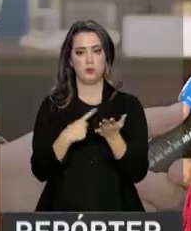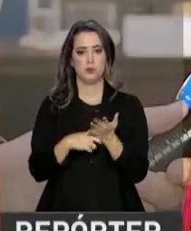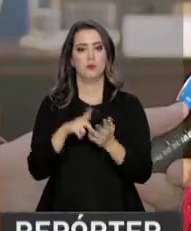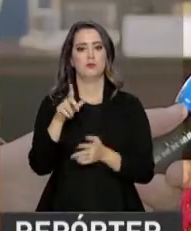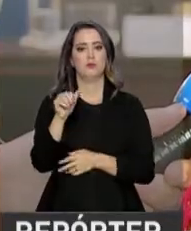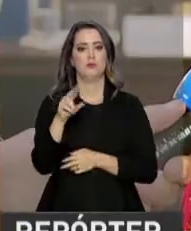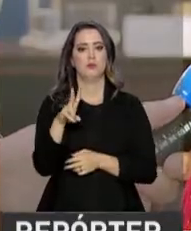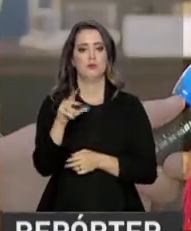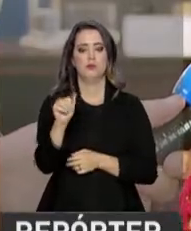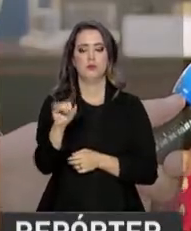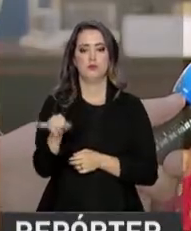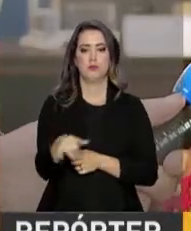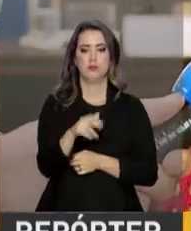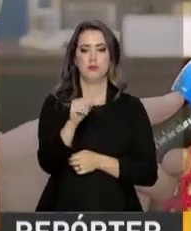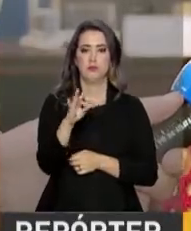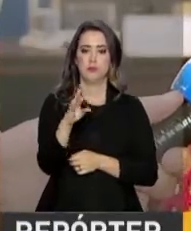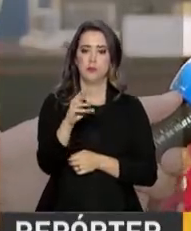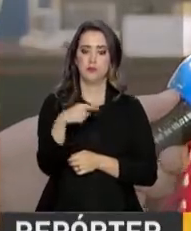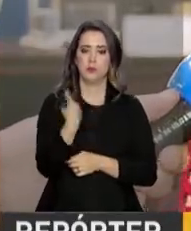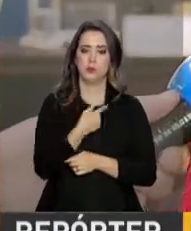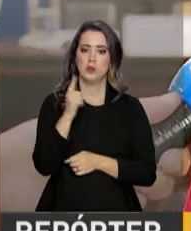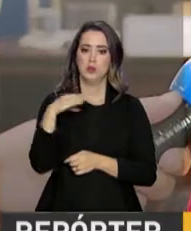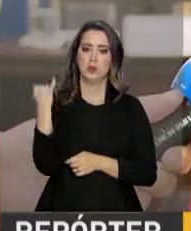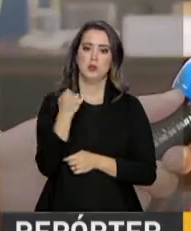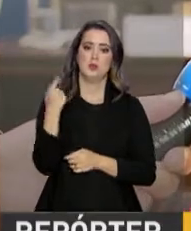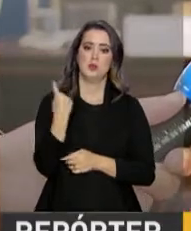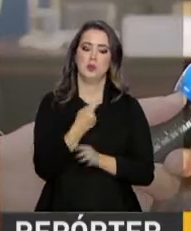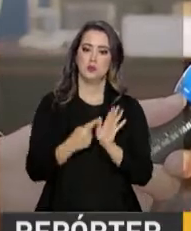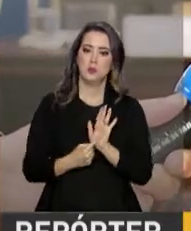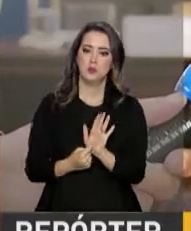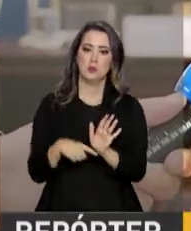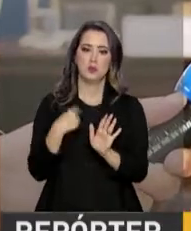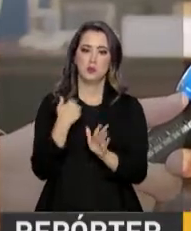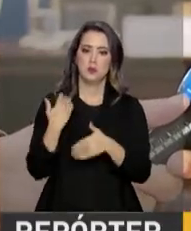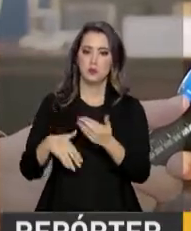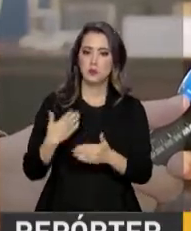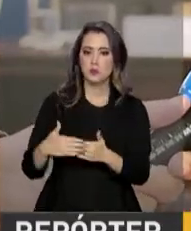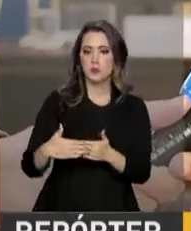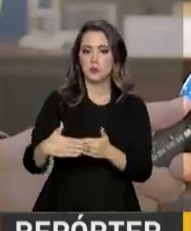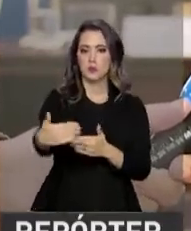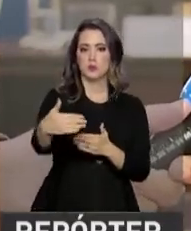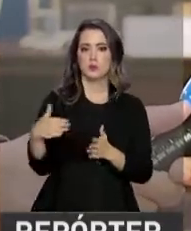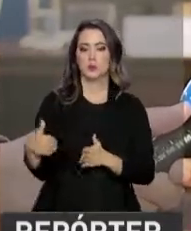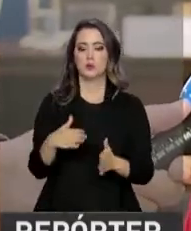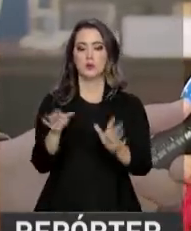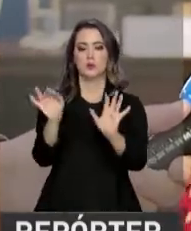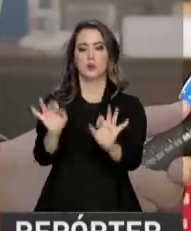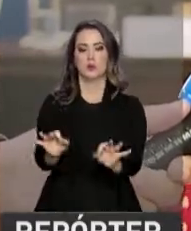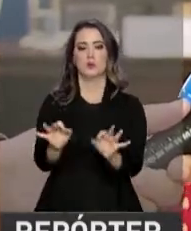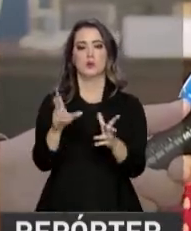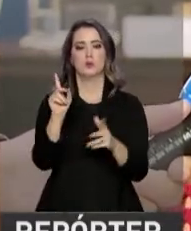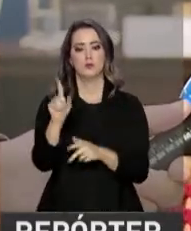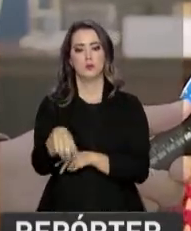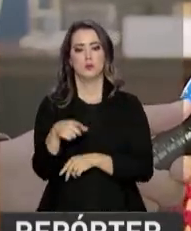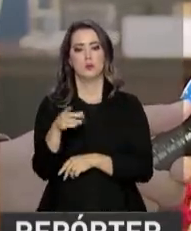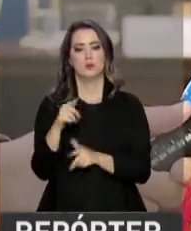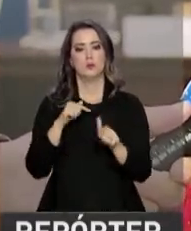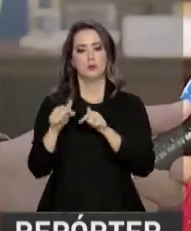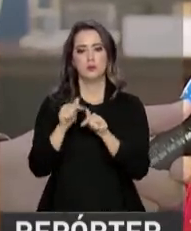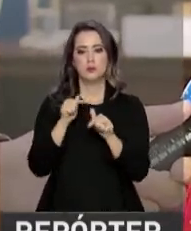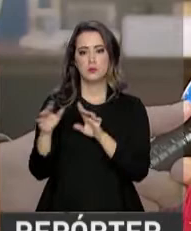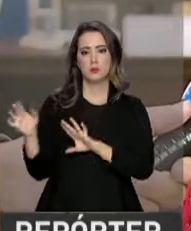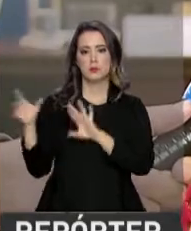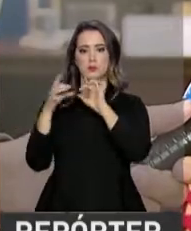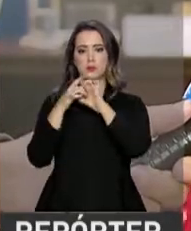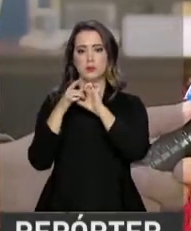importante porque retrata que estamos caminhando e avançando é no rumo adequado que é o trabalho